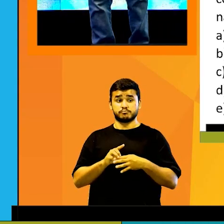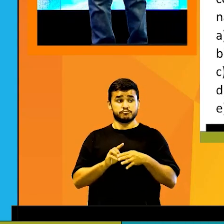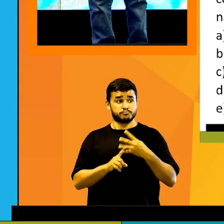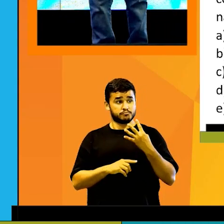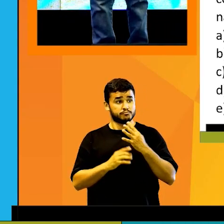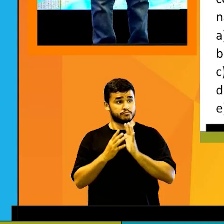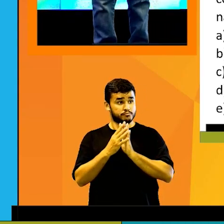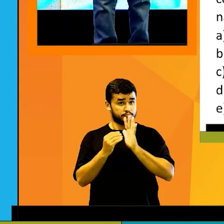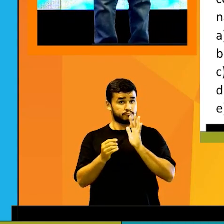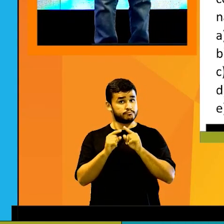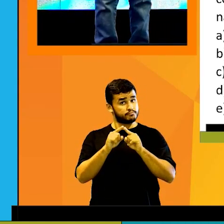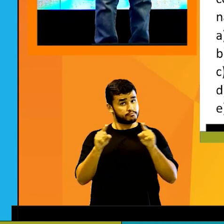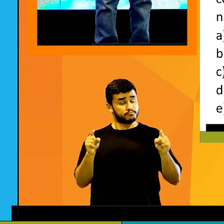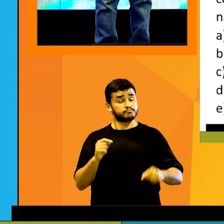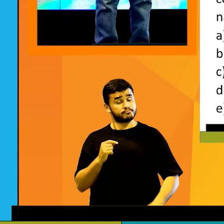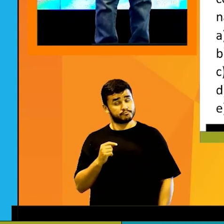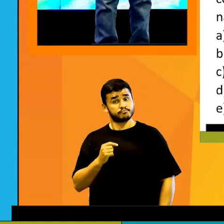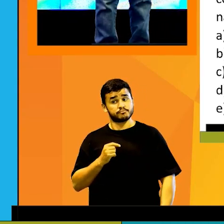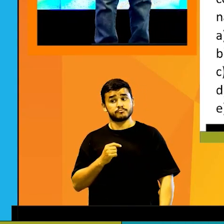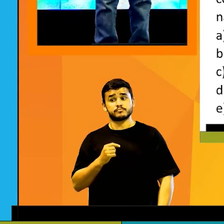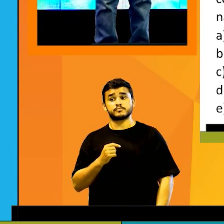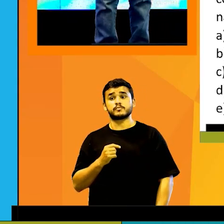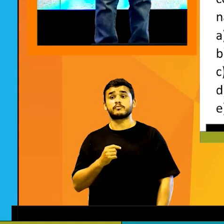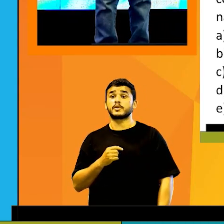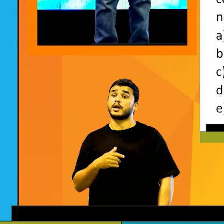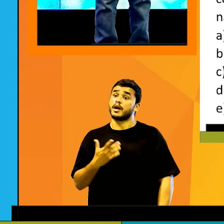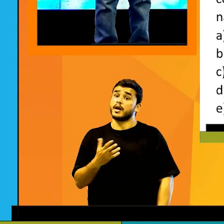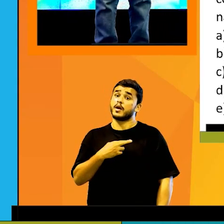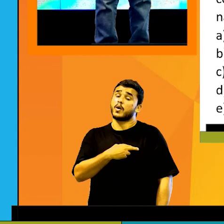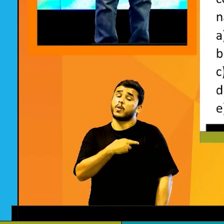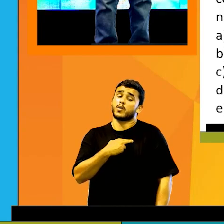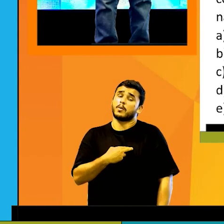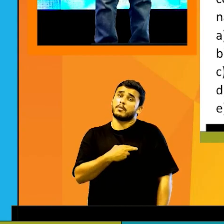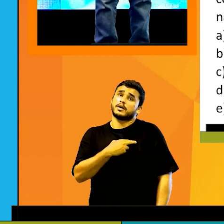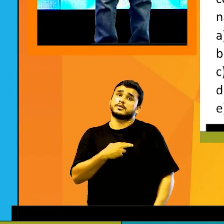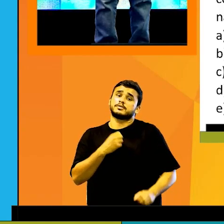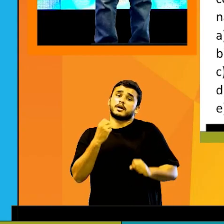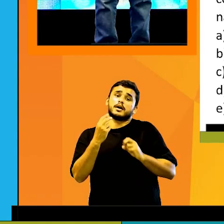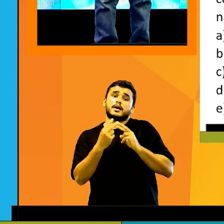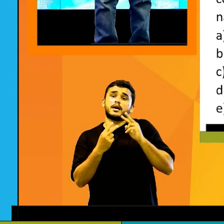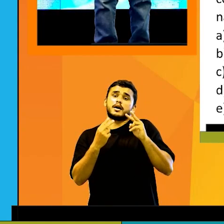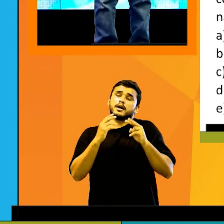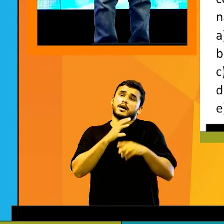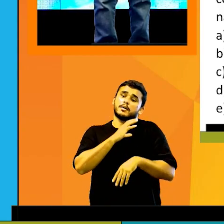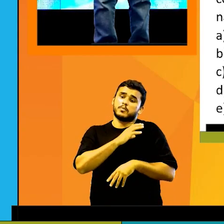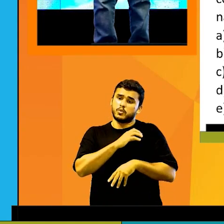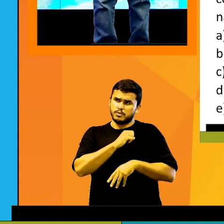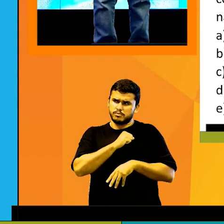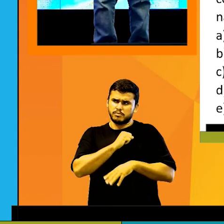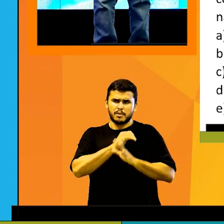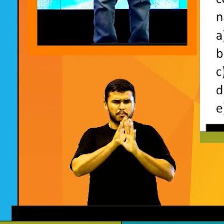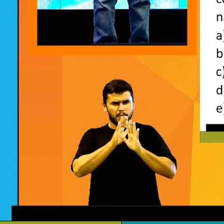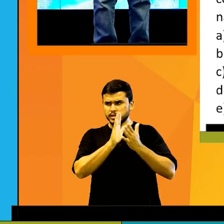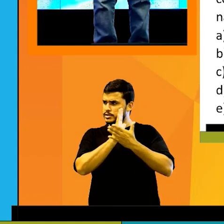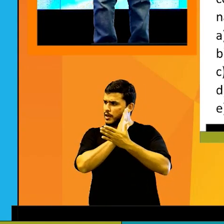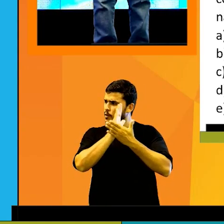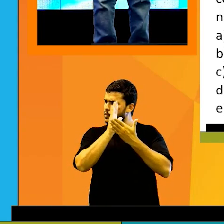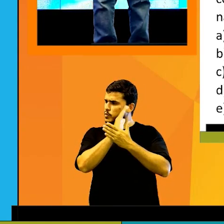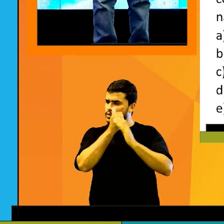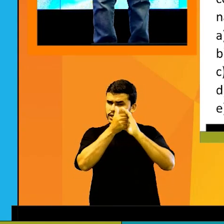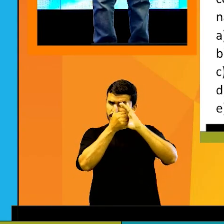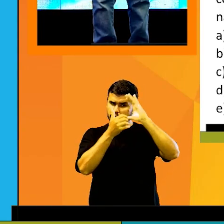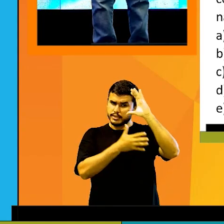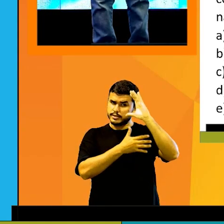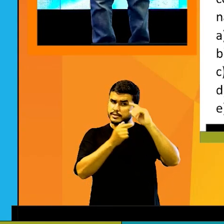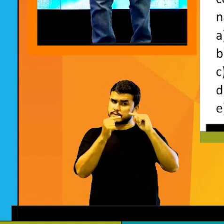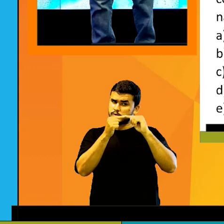milícias. Eram romances classificados como românticos, mas que já apresentavam traços